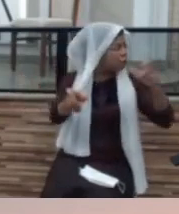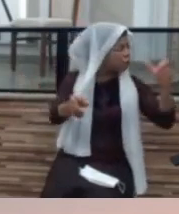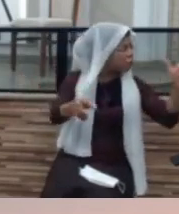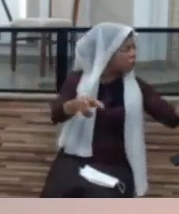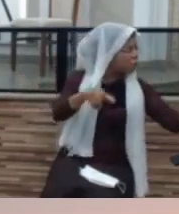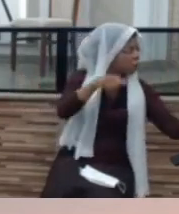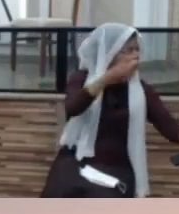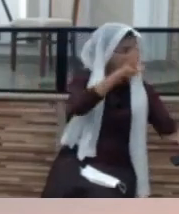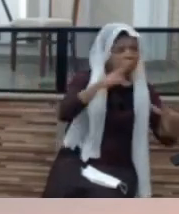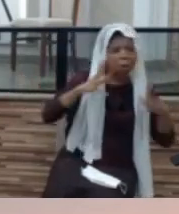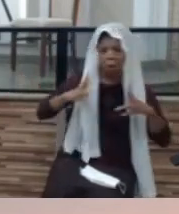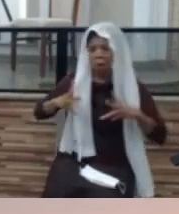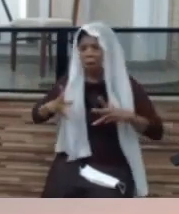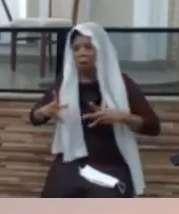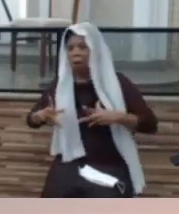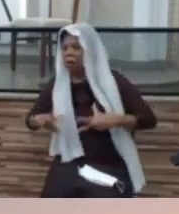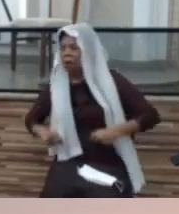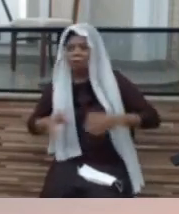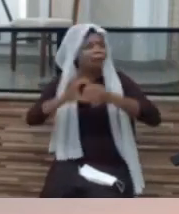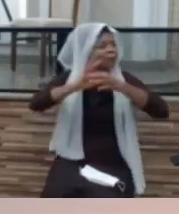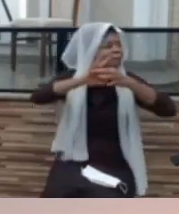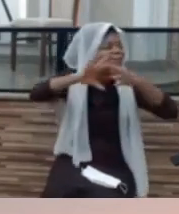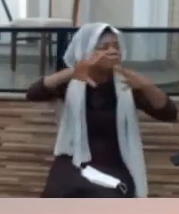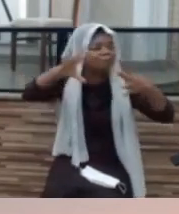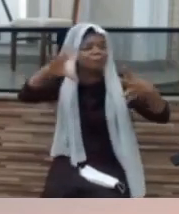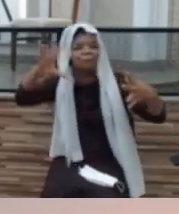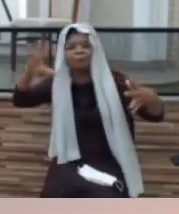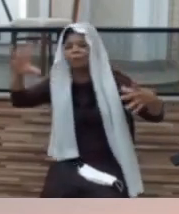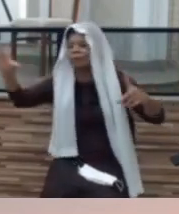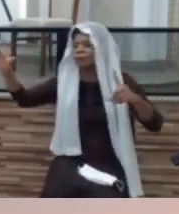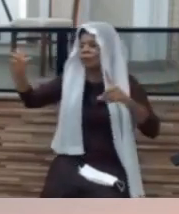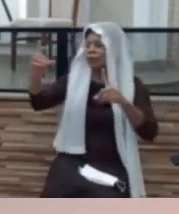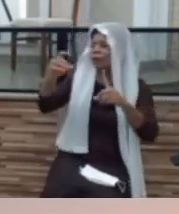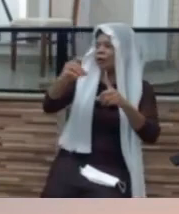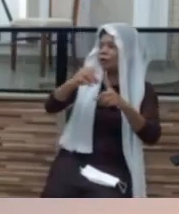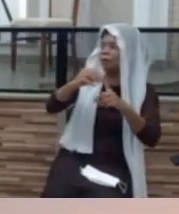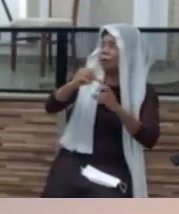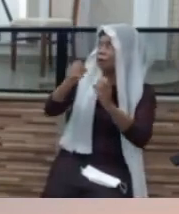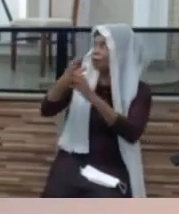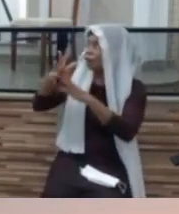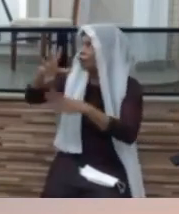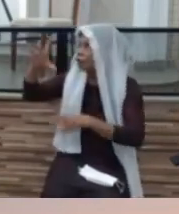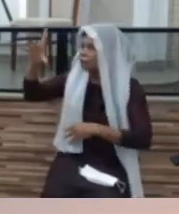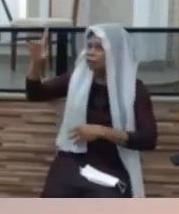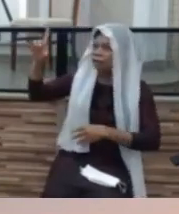de hoje a igreja está livre para servir a Deus. Essa é a palavra, Deus seja louvado.